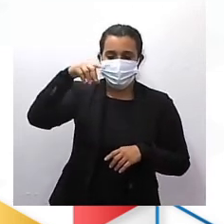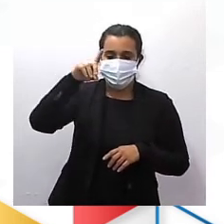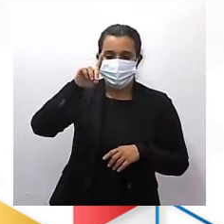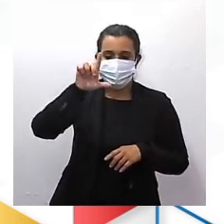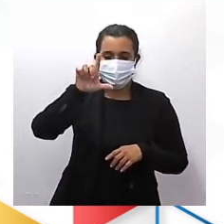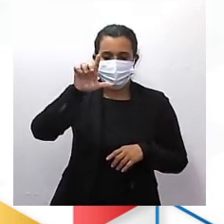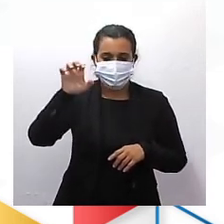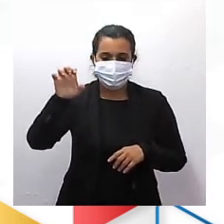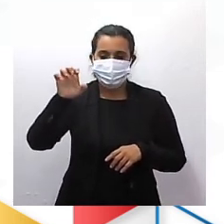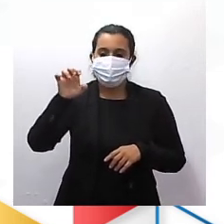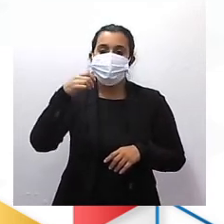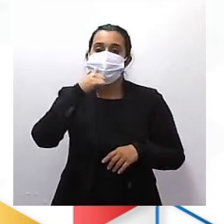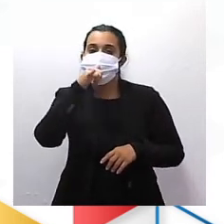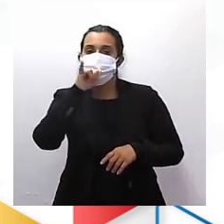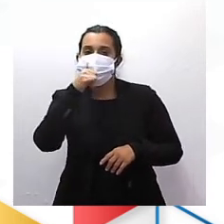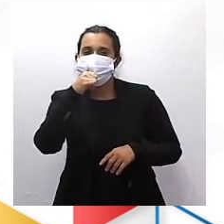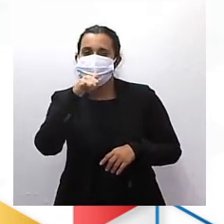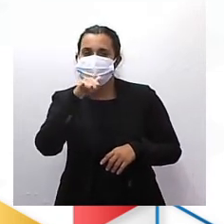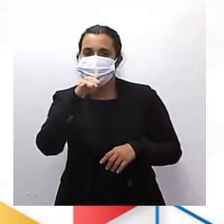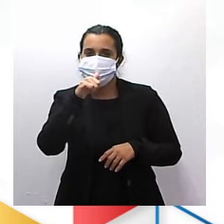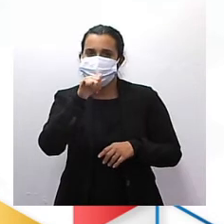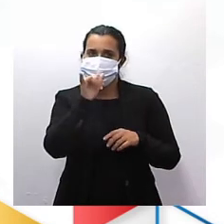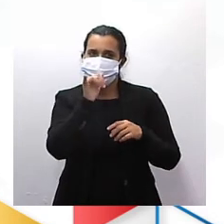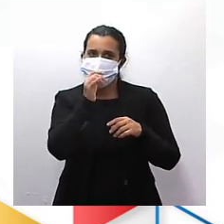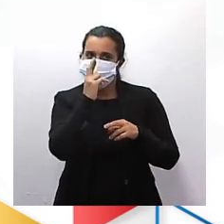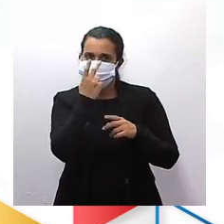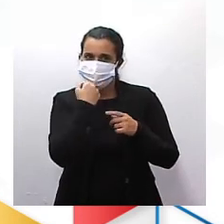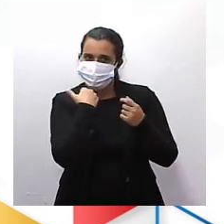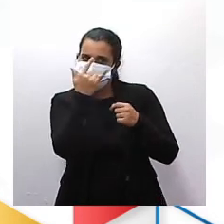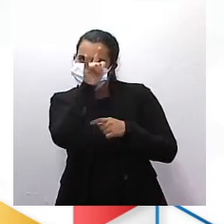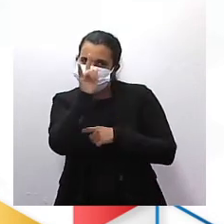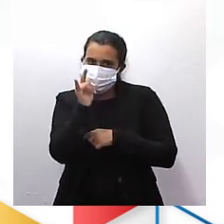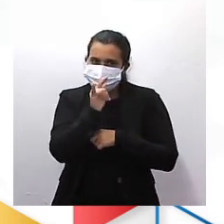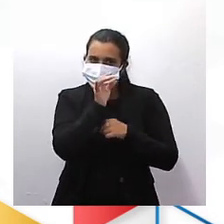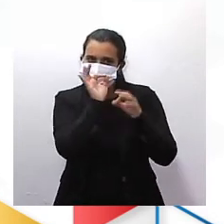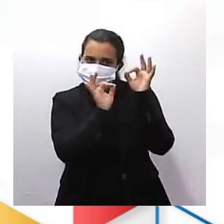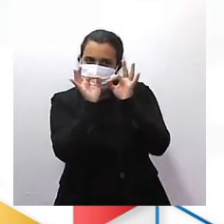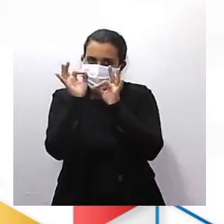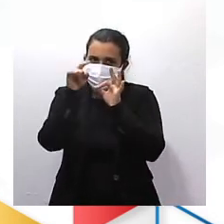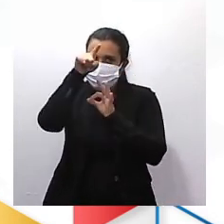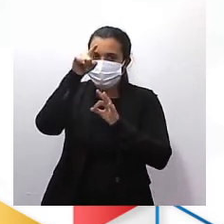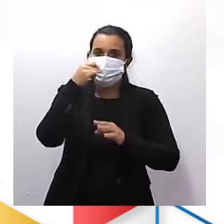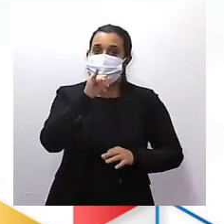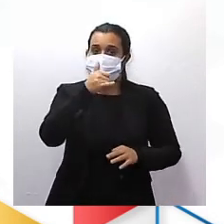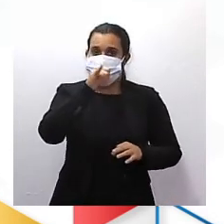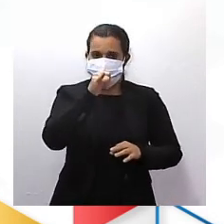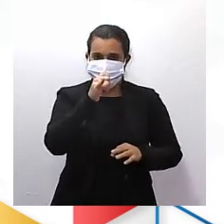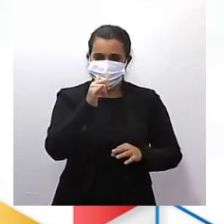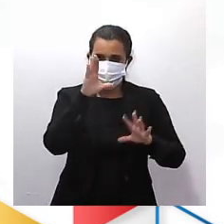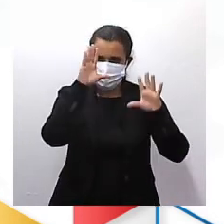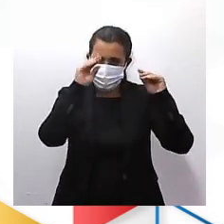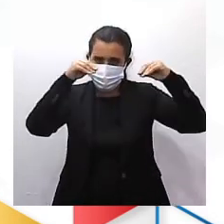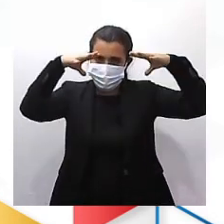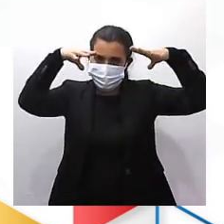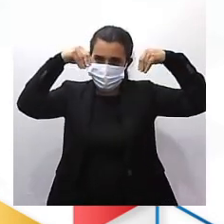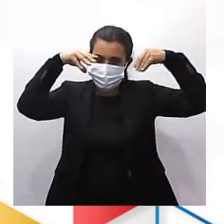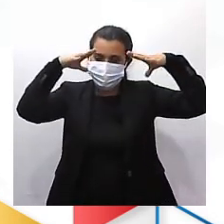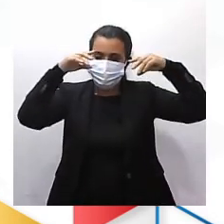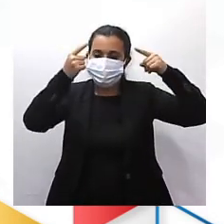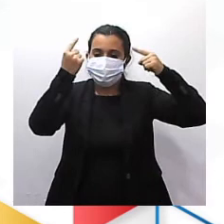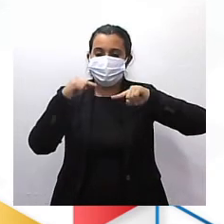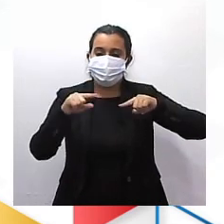a gente tem lift the hammer, Mjolnir, que seria você segurar o martelo de Thor, no caso do